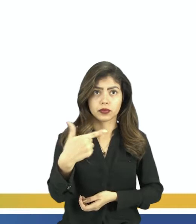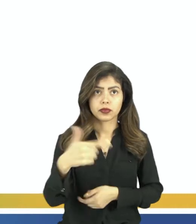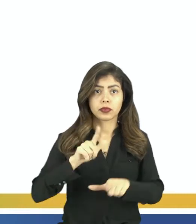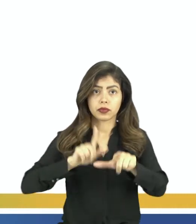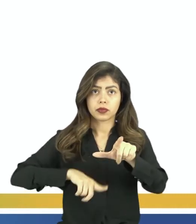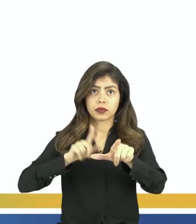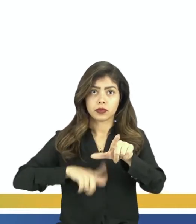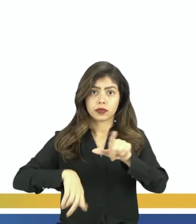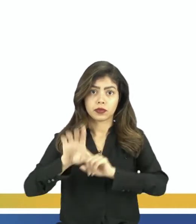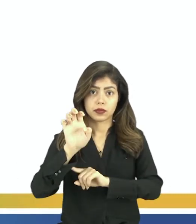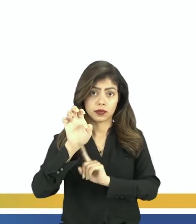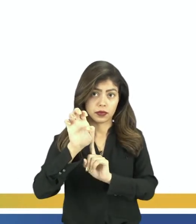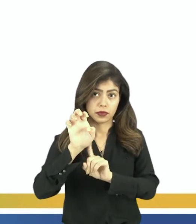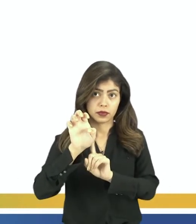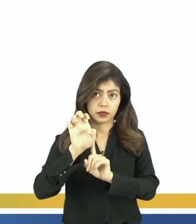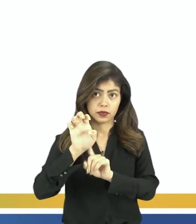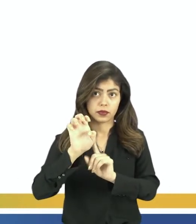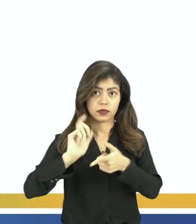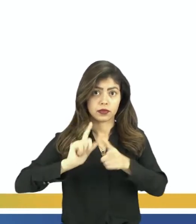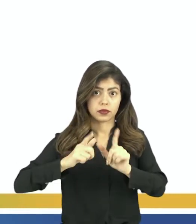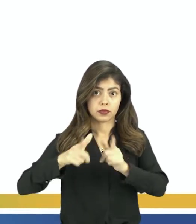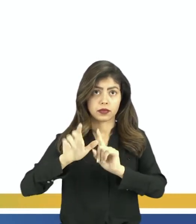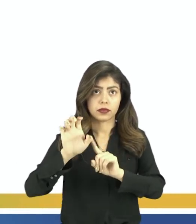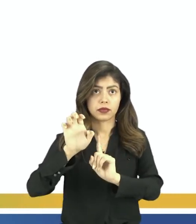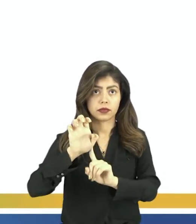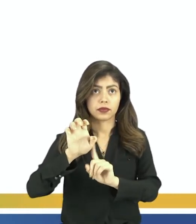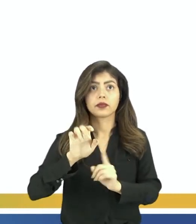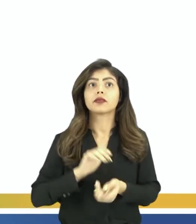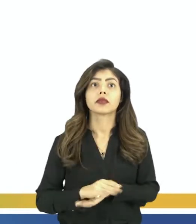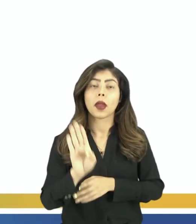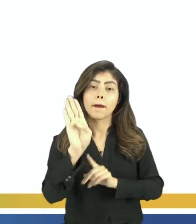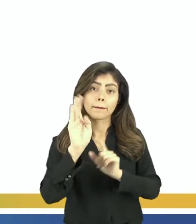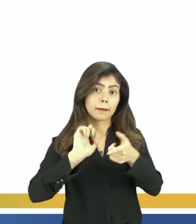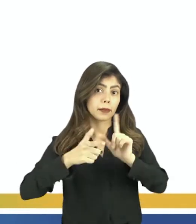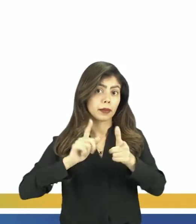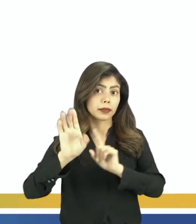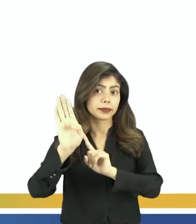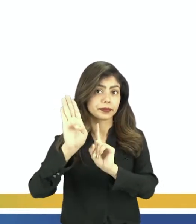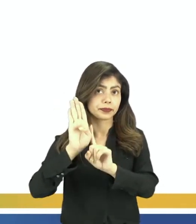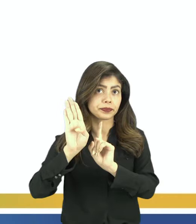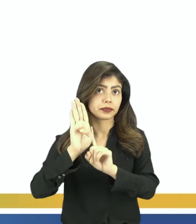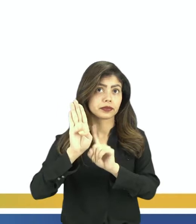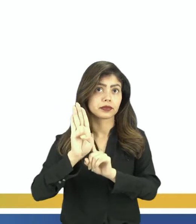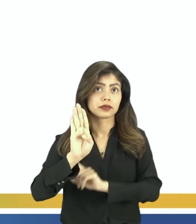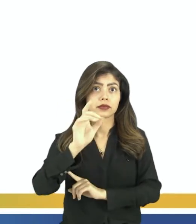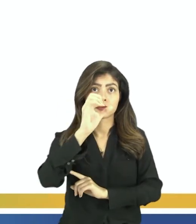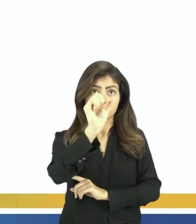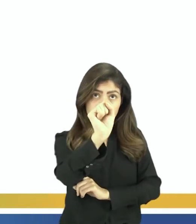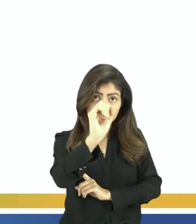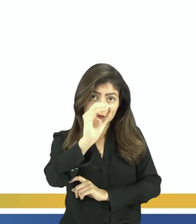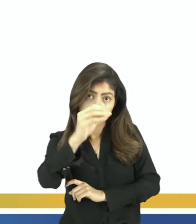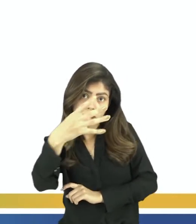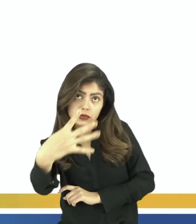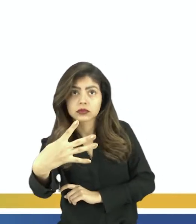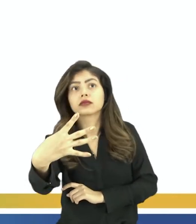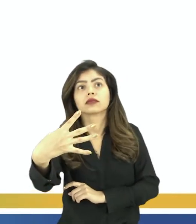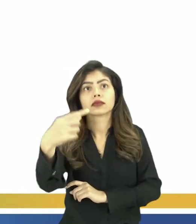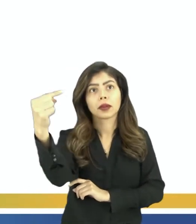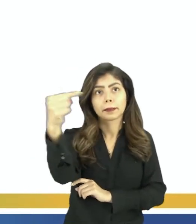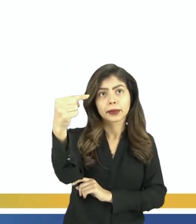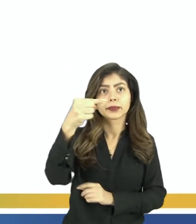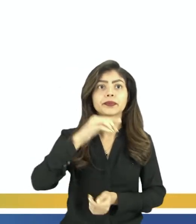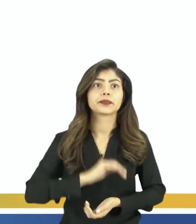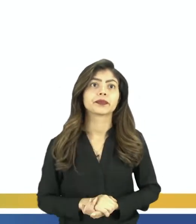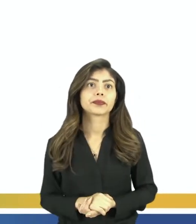a letra E. Então, aqui, ó, por exemplo, na letra B, o NOx desse oxigênio é